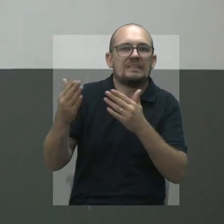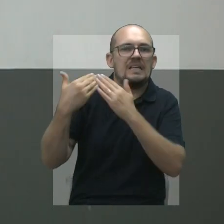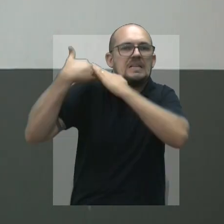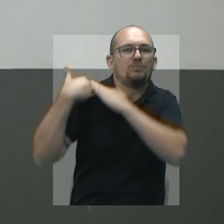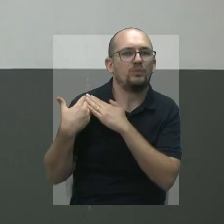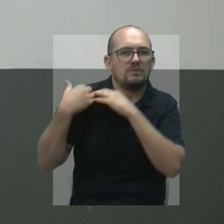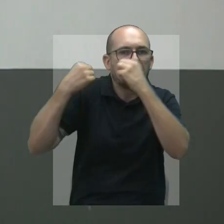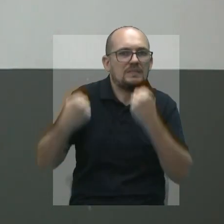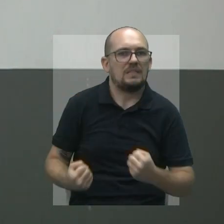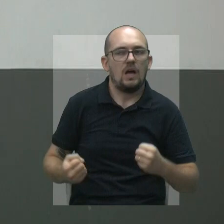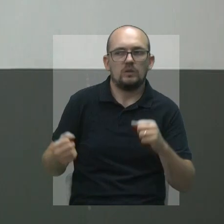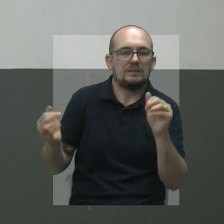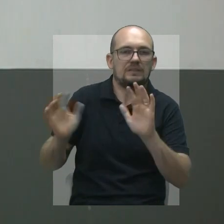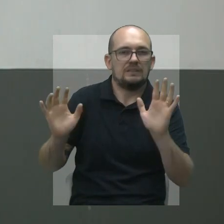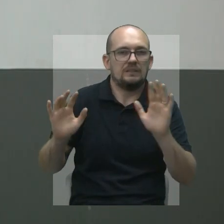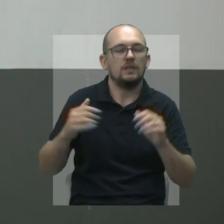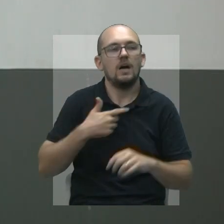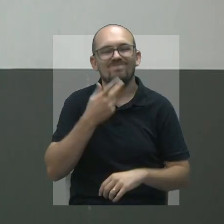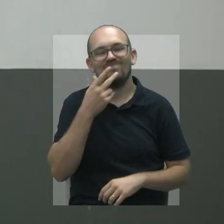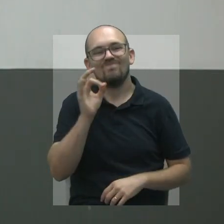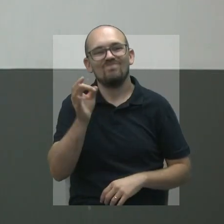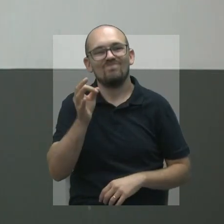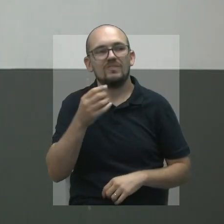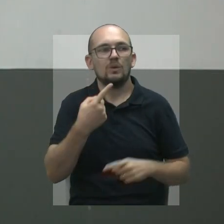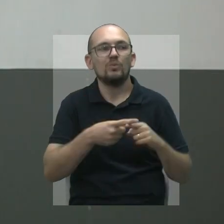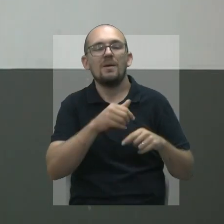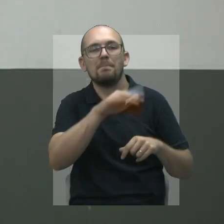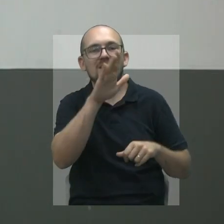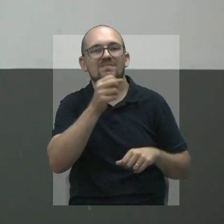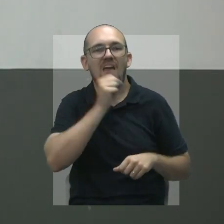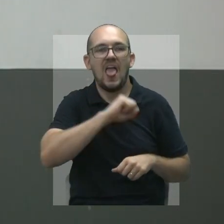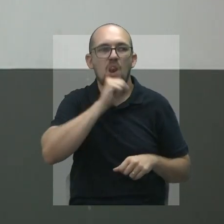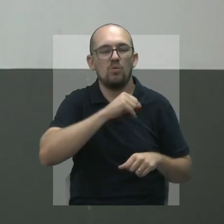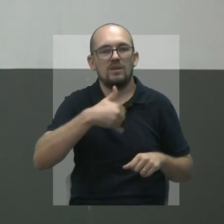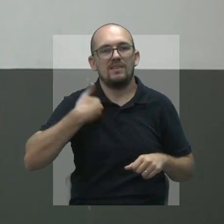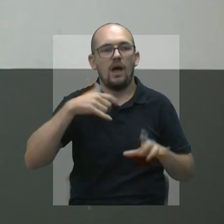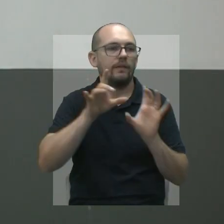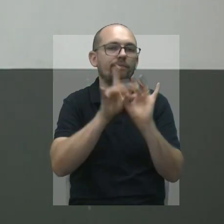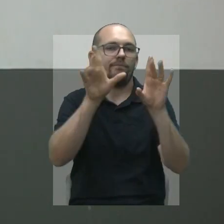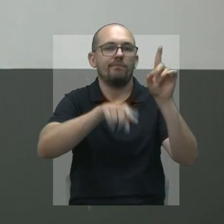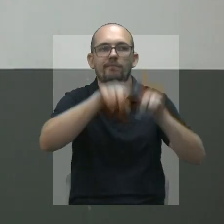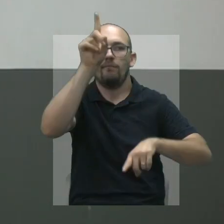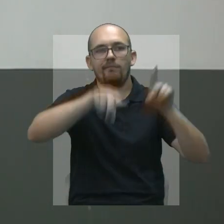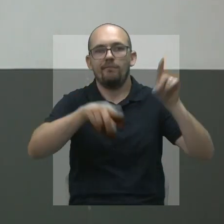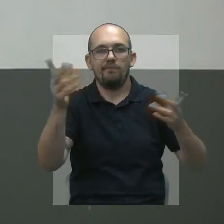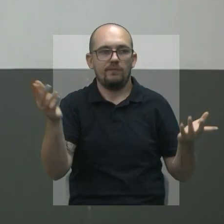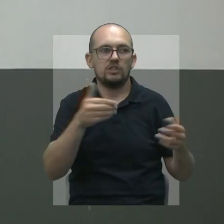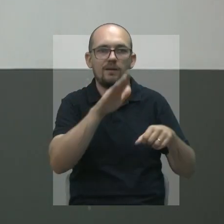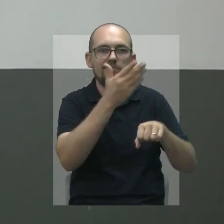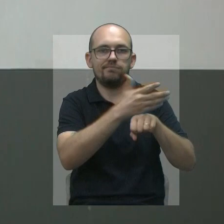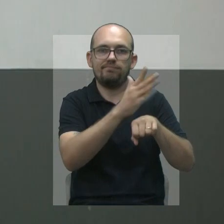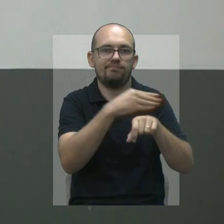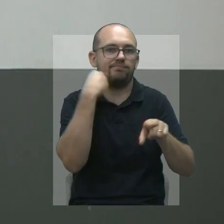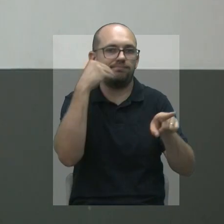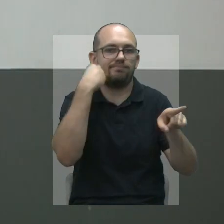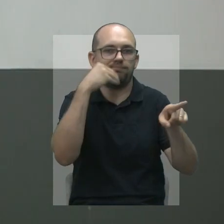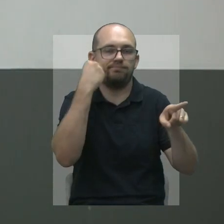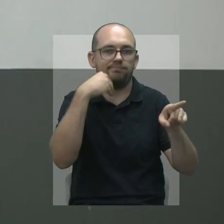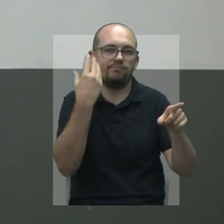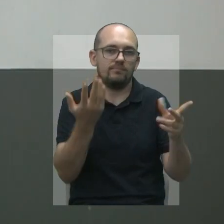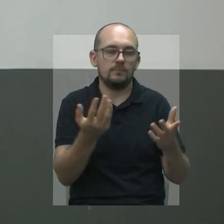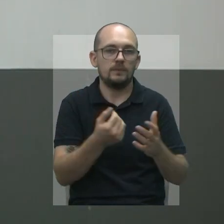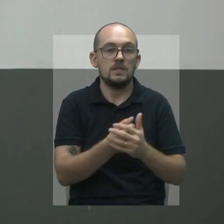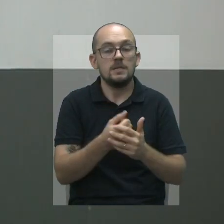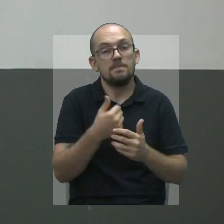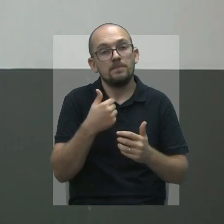mim. Porque o pessoal já é mais velho, já é mais forte, é mais treinado e eles têm esse lugar na equipe, né?